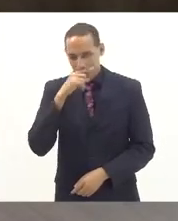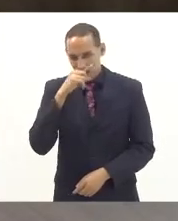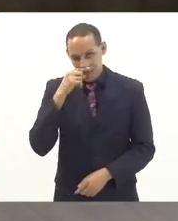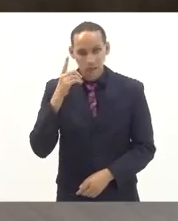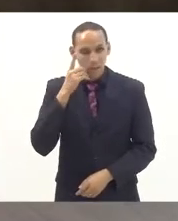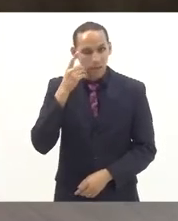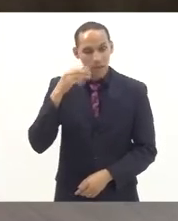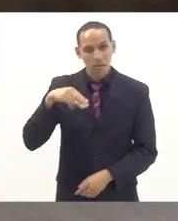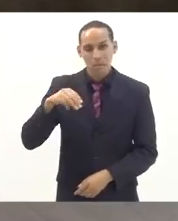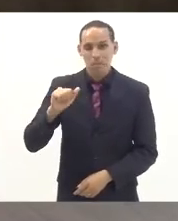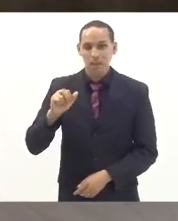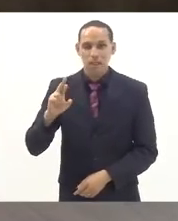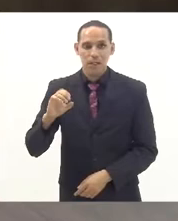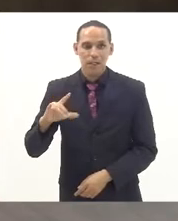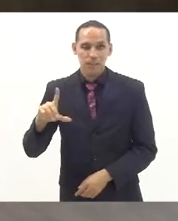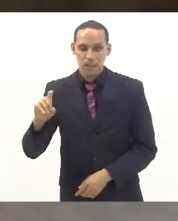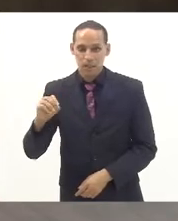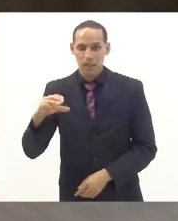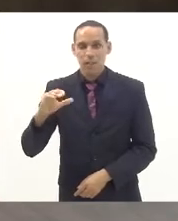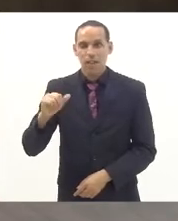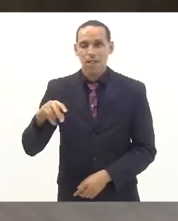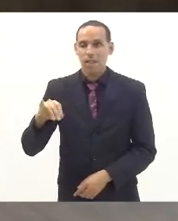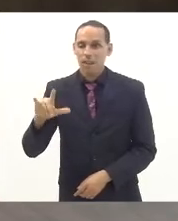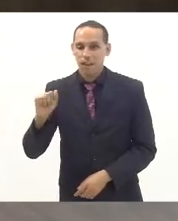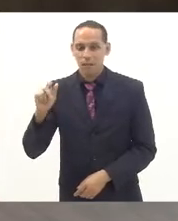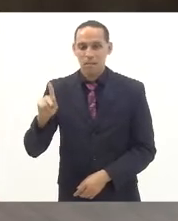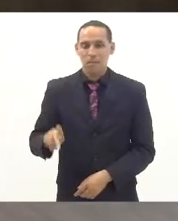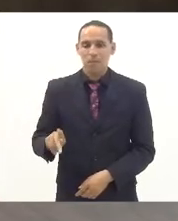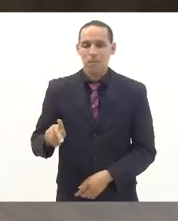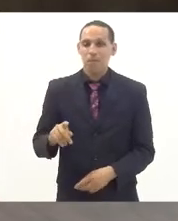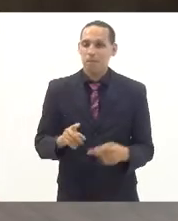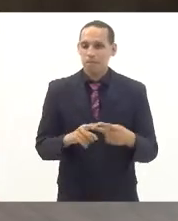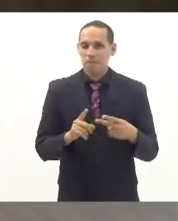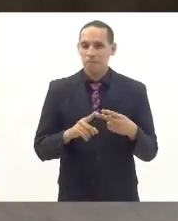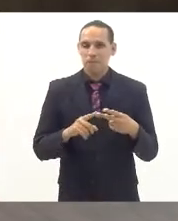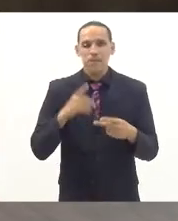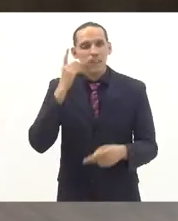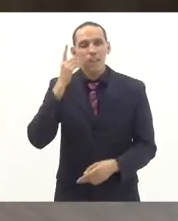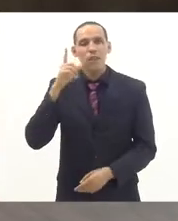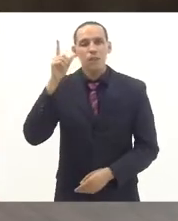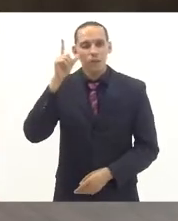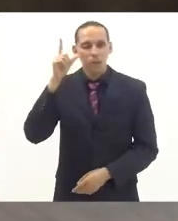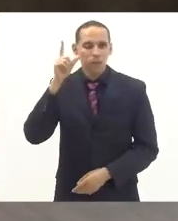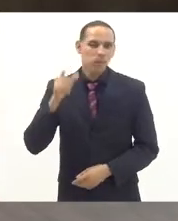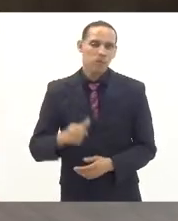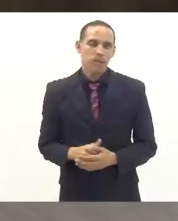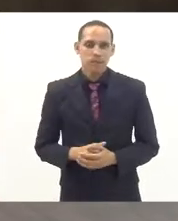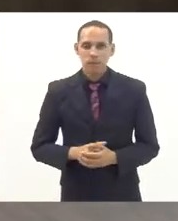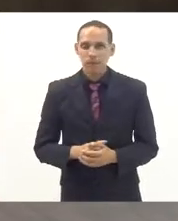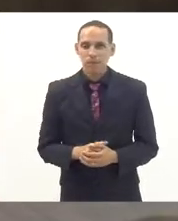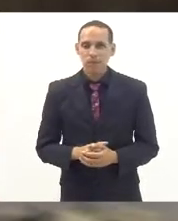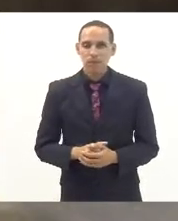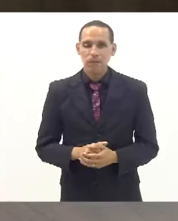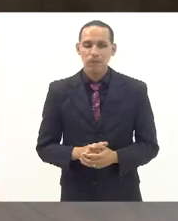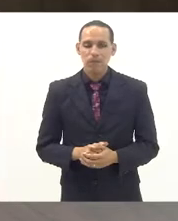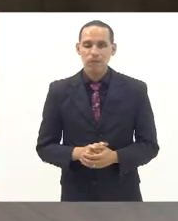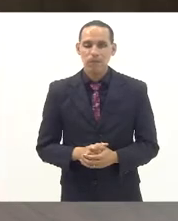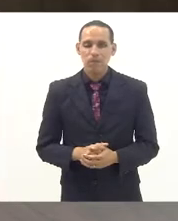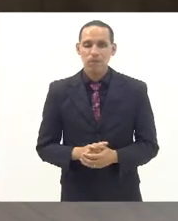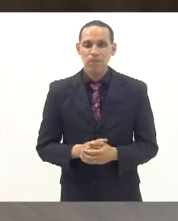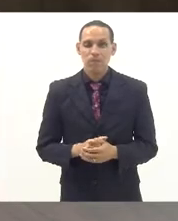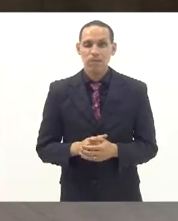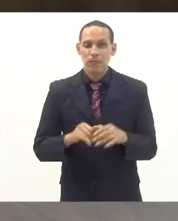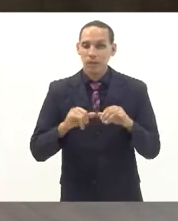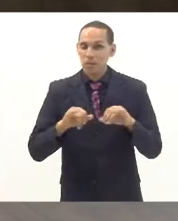Presidente e a segunda questão senhora presidente a deputada Lucinha e acabou de